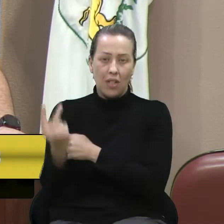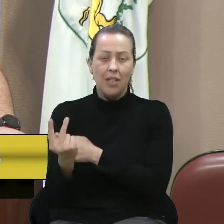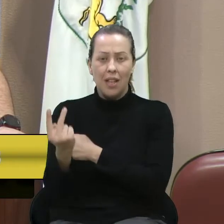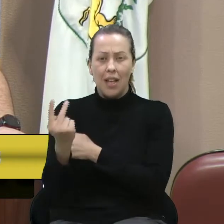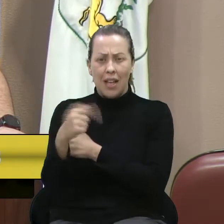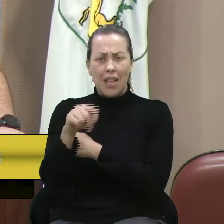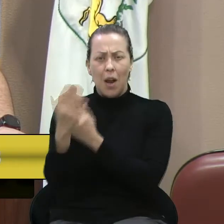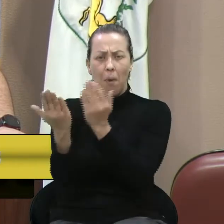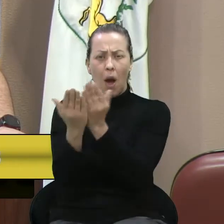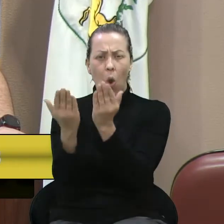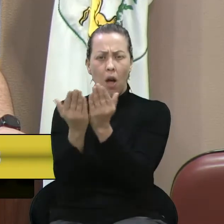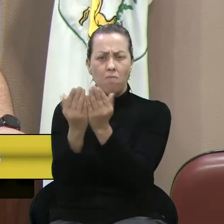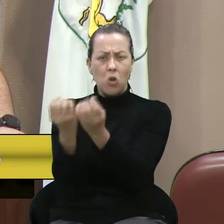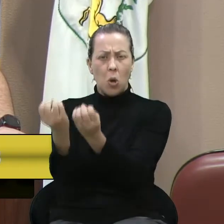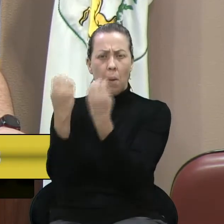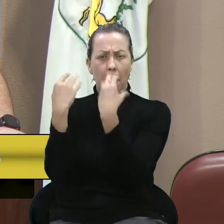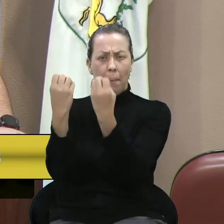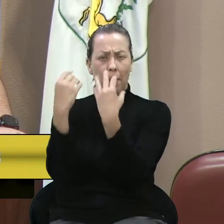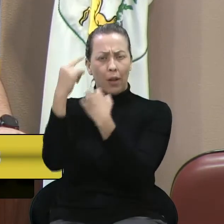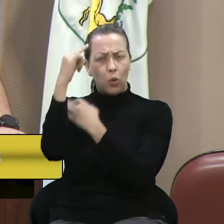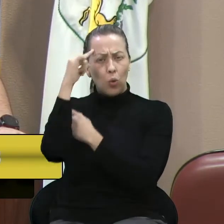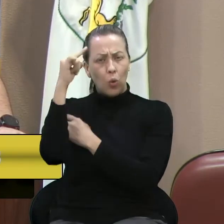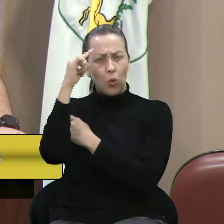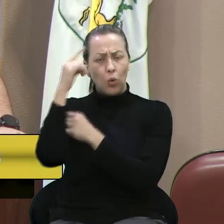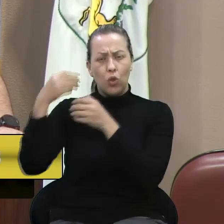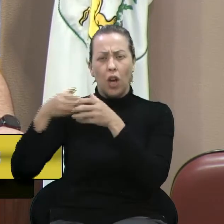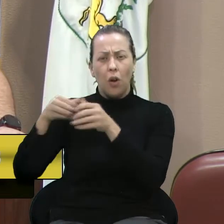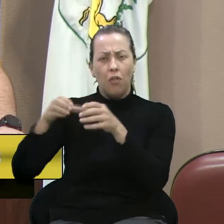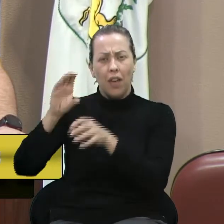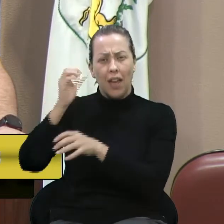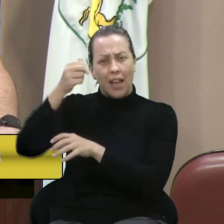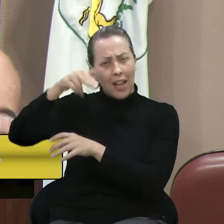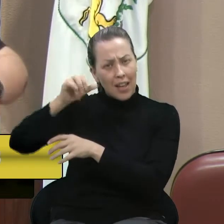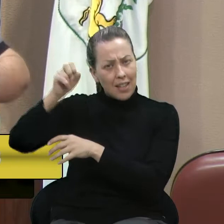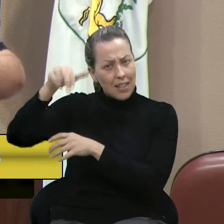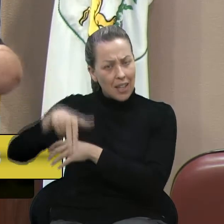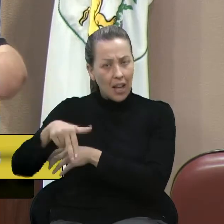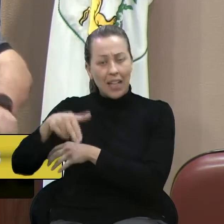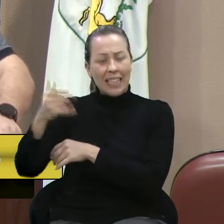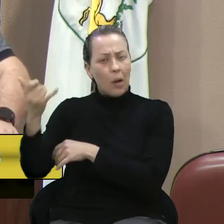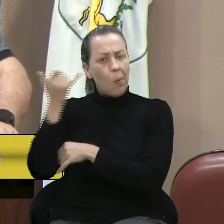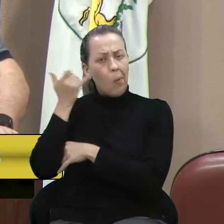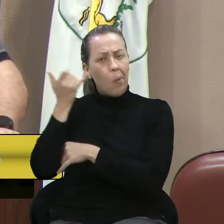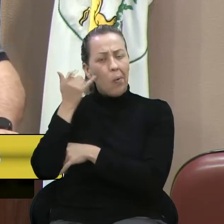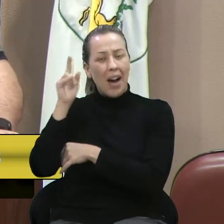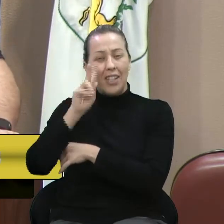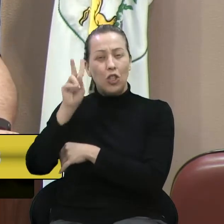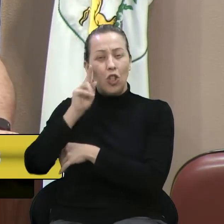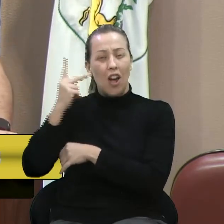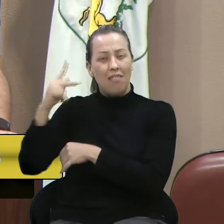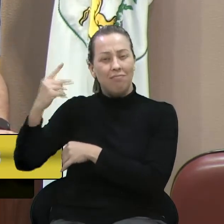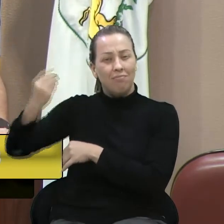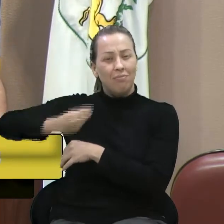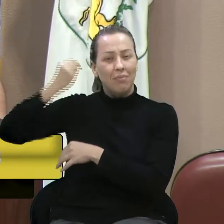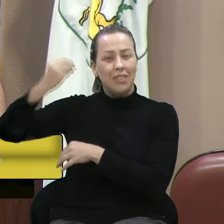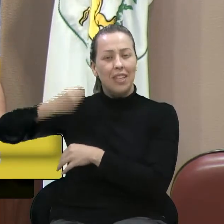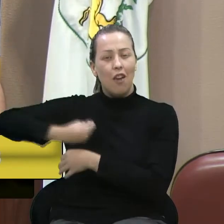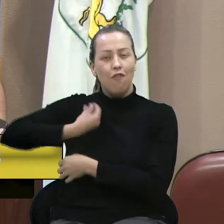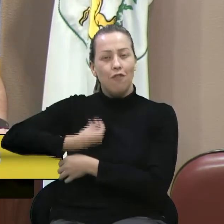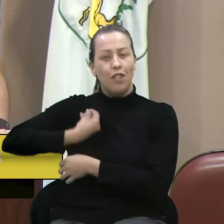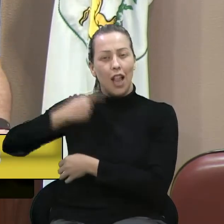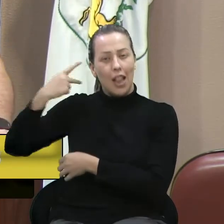uma aula todo dia conviver com o Cancian e ouvir as histórias de vida do Paulo